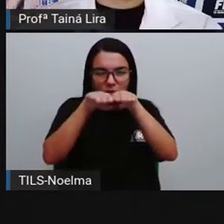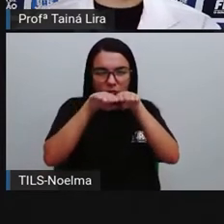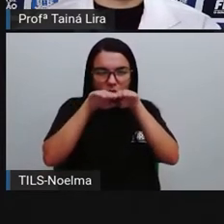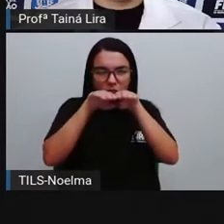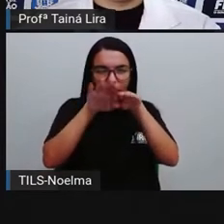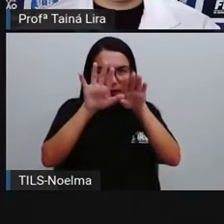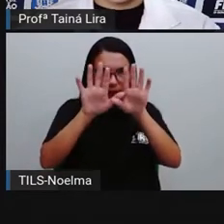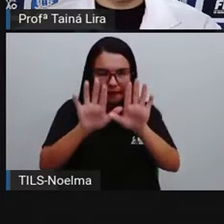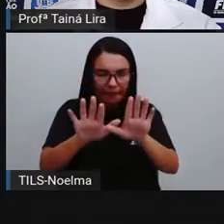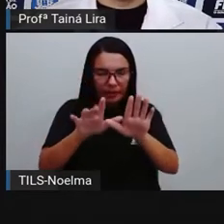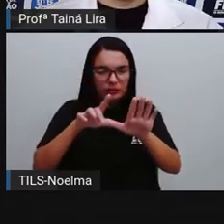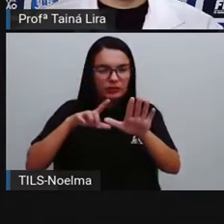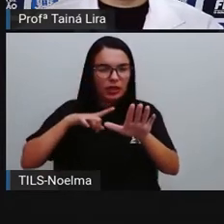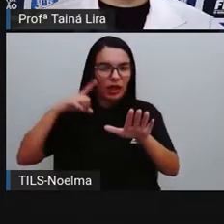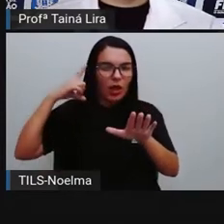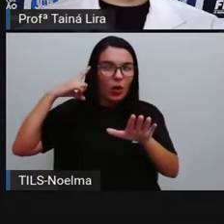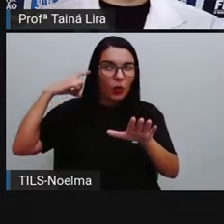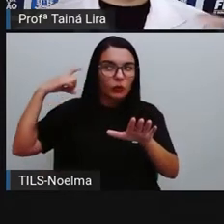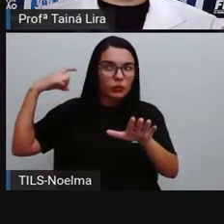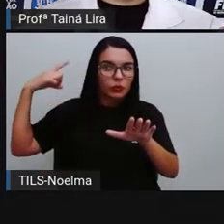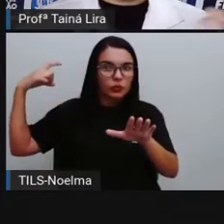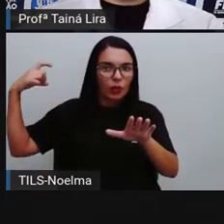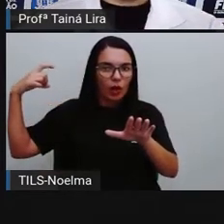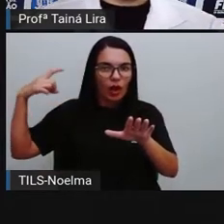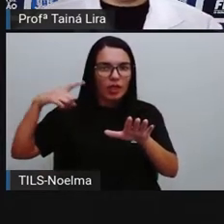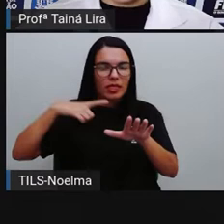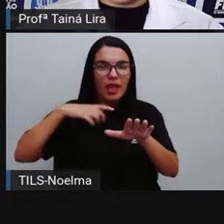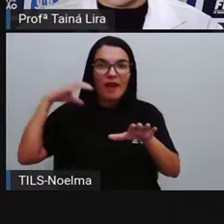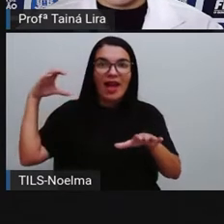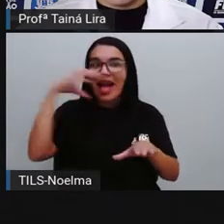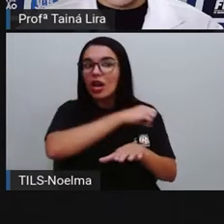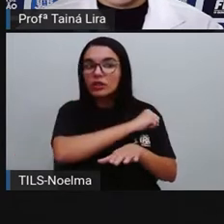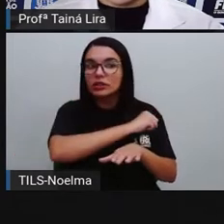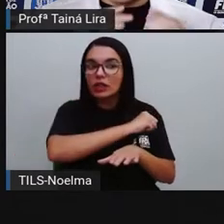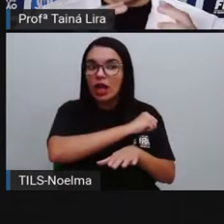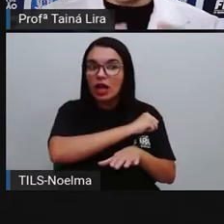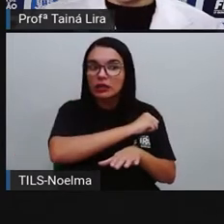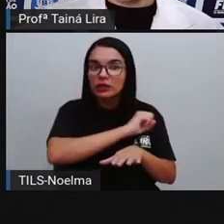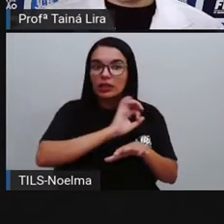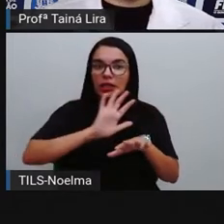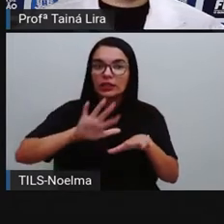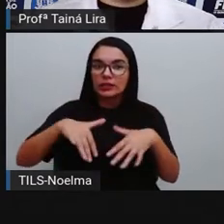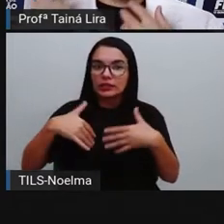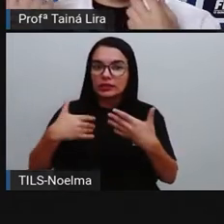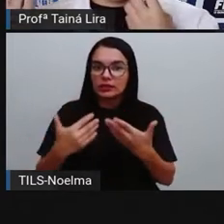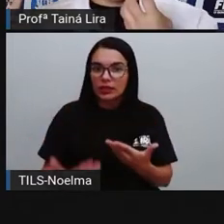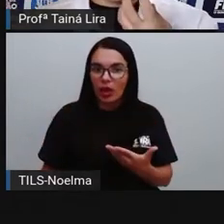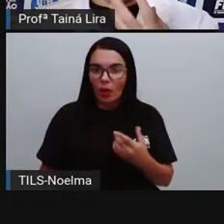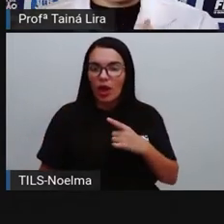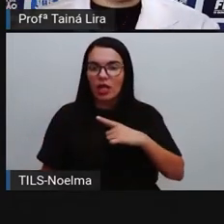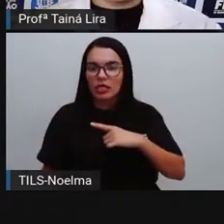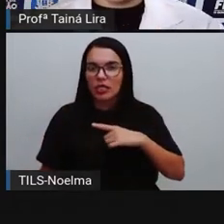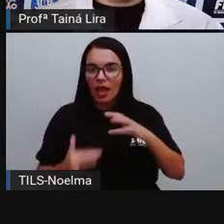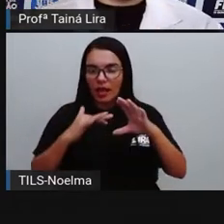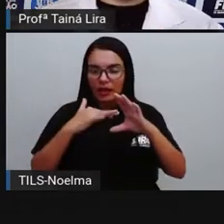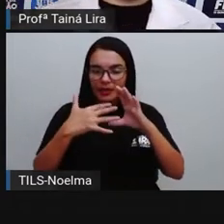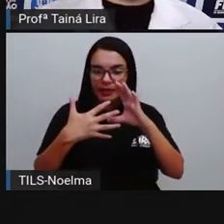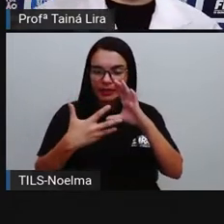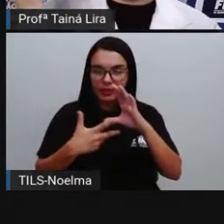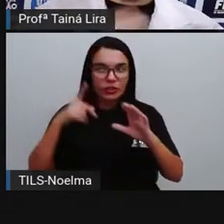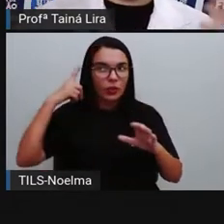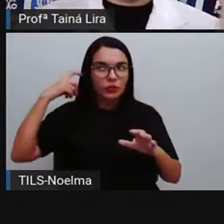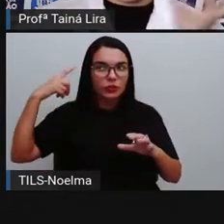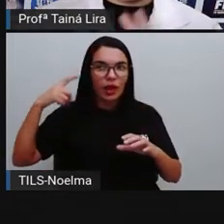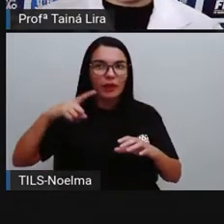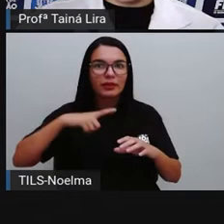emite um som tá e esses ontem velocidade tão uma das características do som é